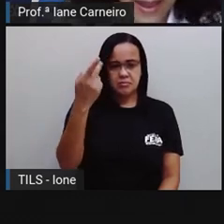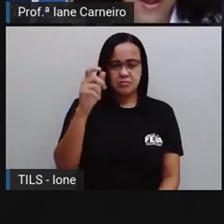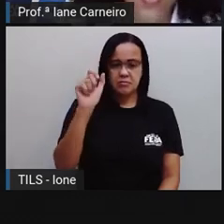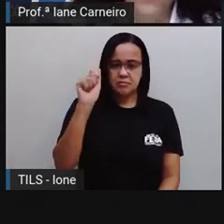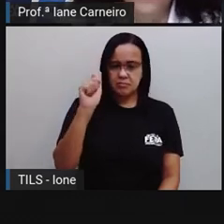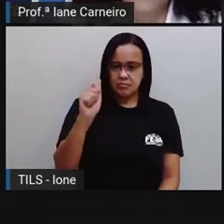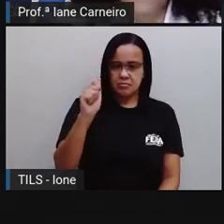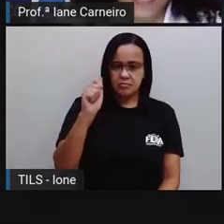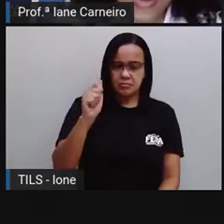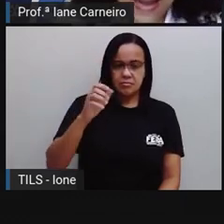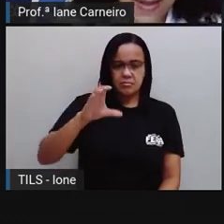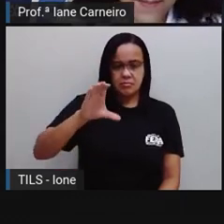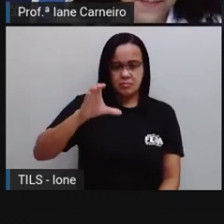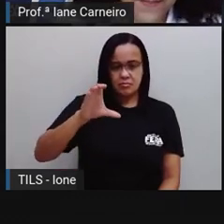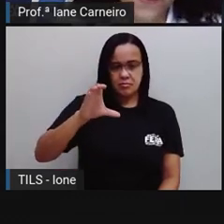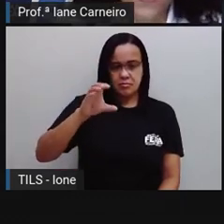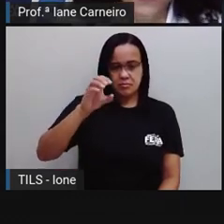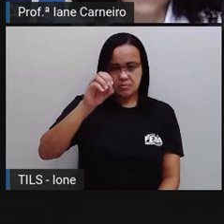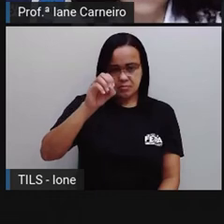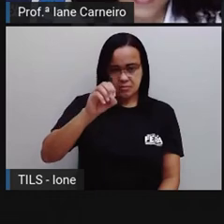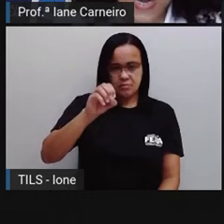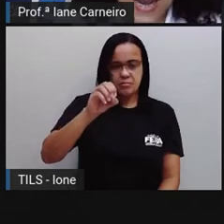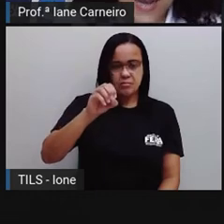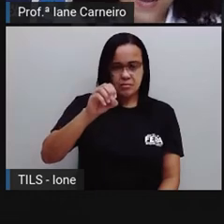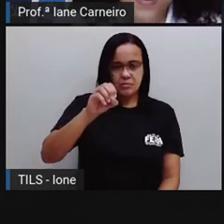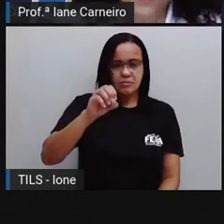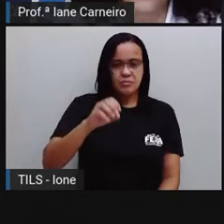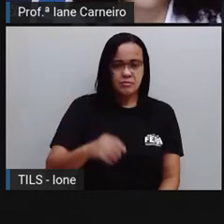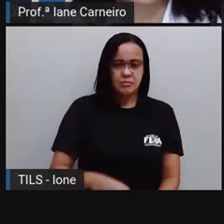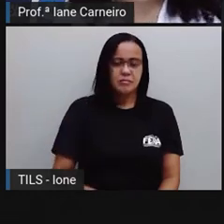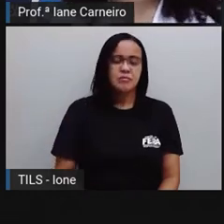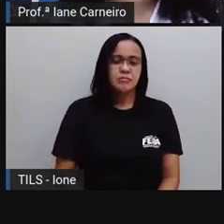Bom vamos lá ó palhaço